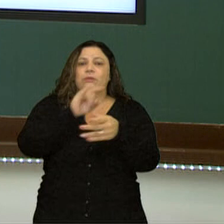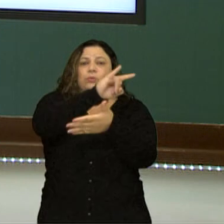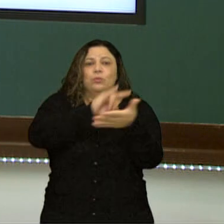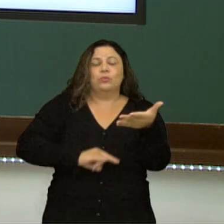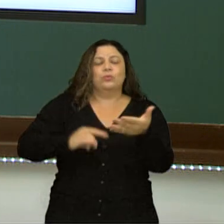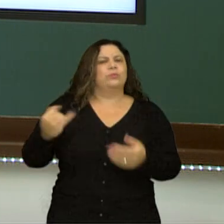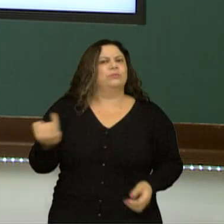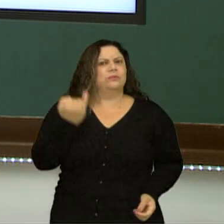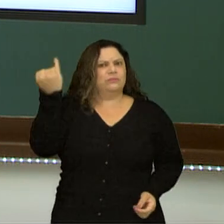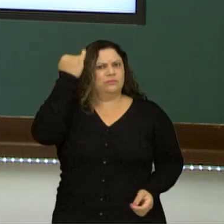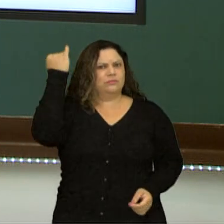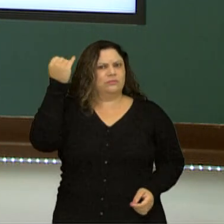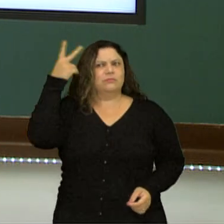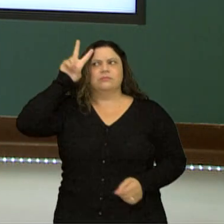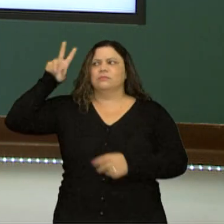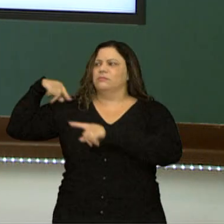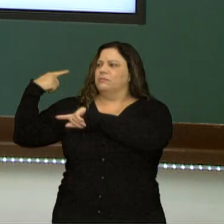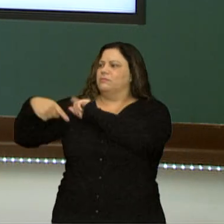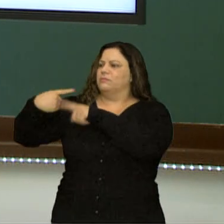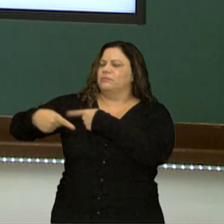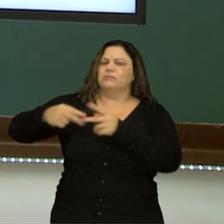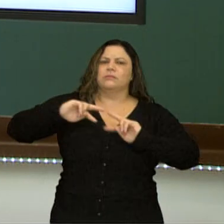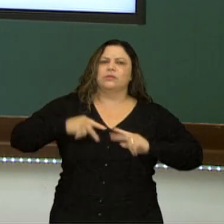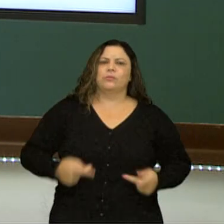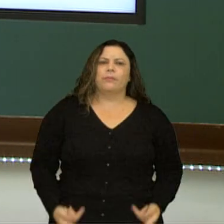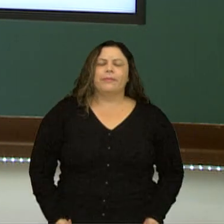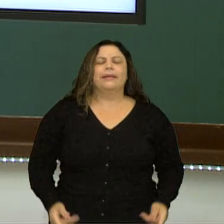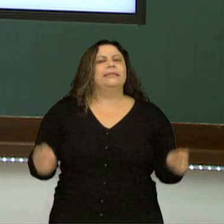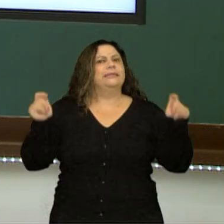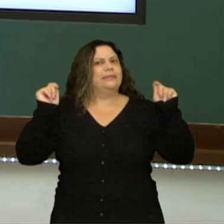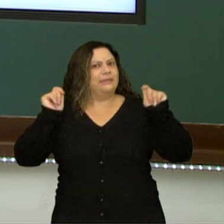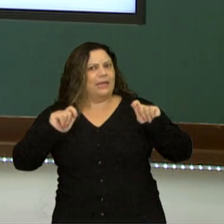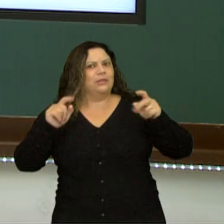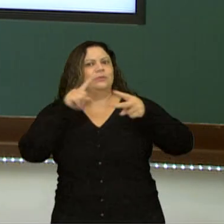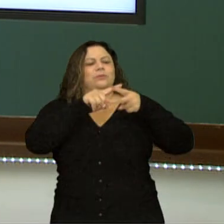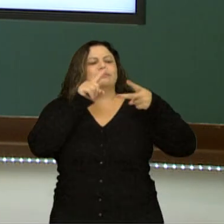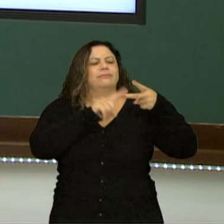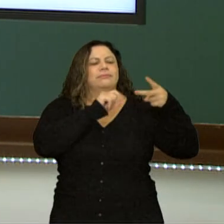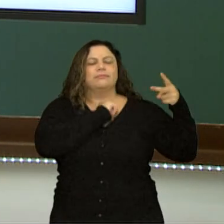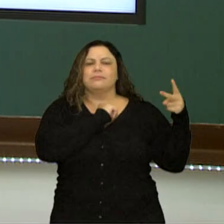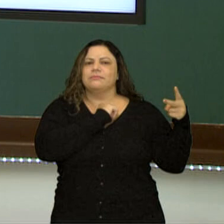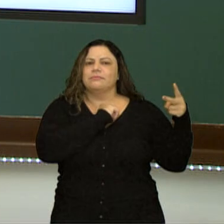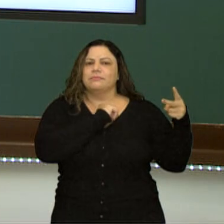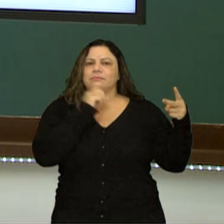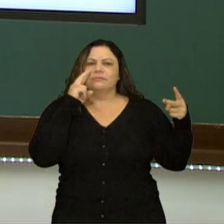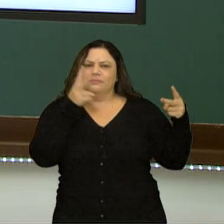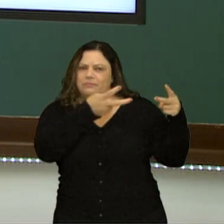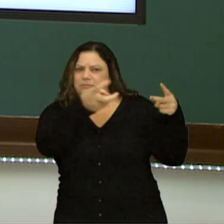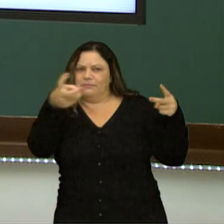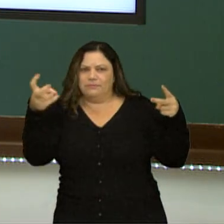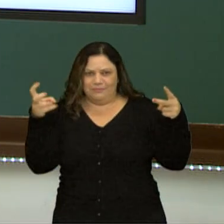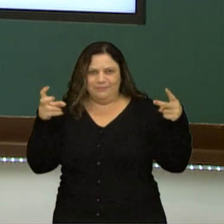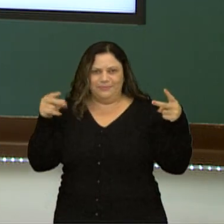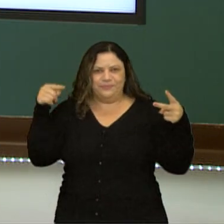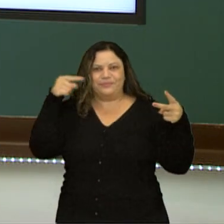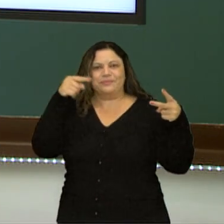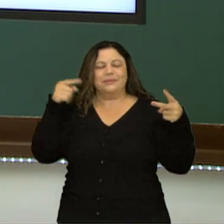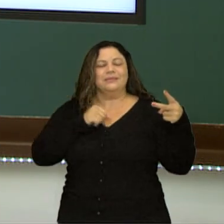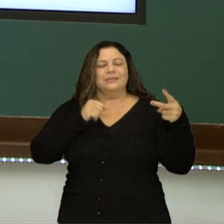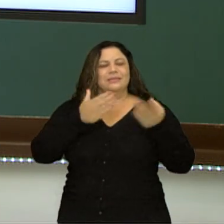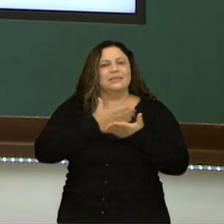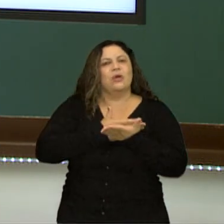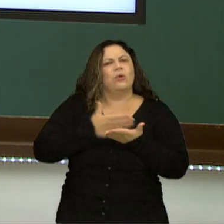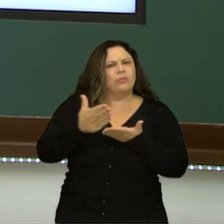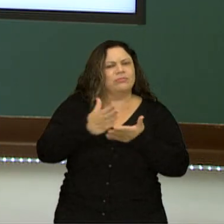na história da humanidade que usa essas duas palavras. Vamos observar aqui e já vamos iniciar